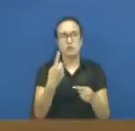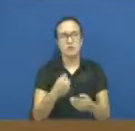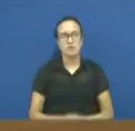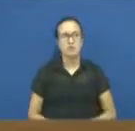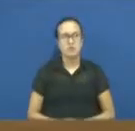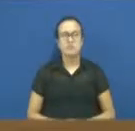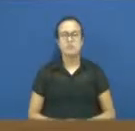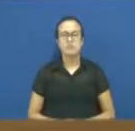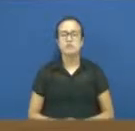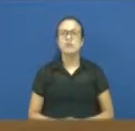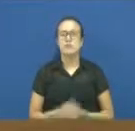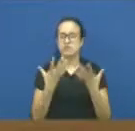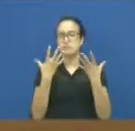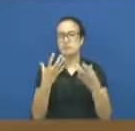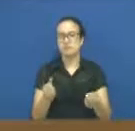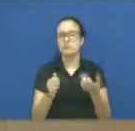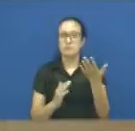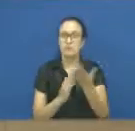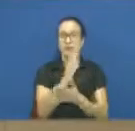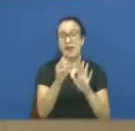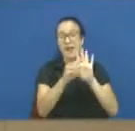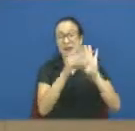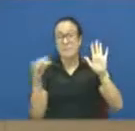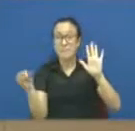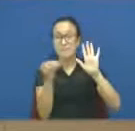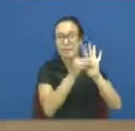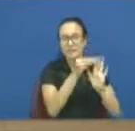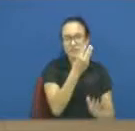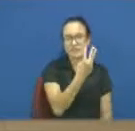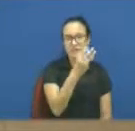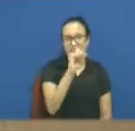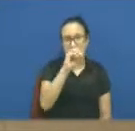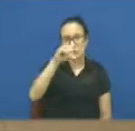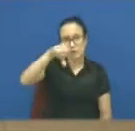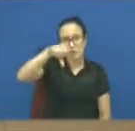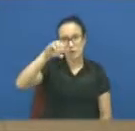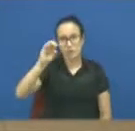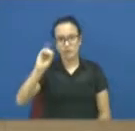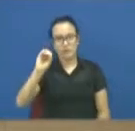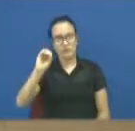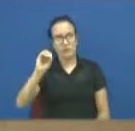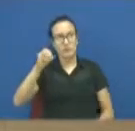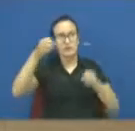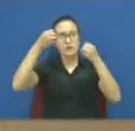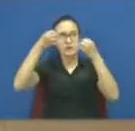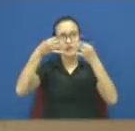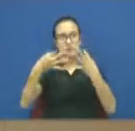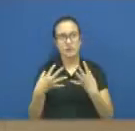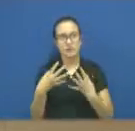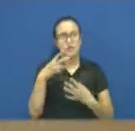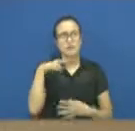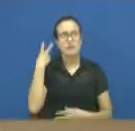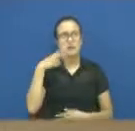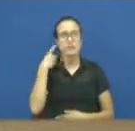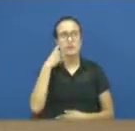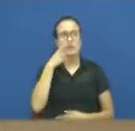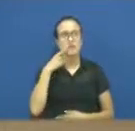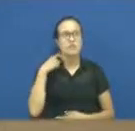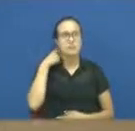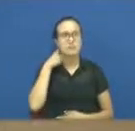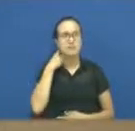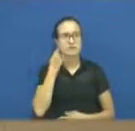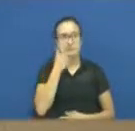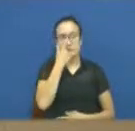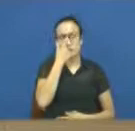rejeitam. Está, portanto, aprovada a emenda 3090. Para justificar a votação da emenda, o vereador Newton